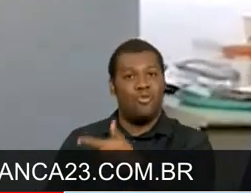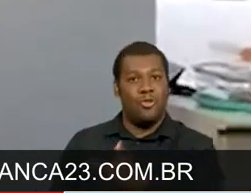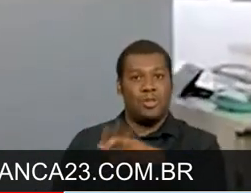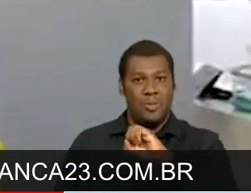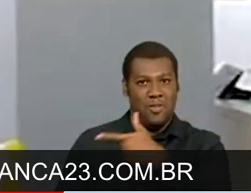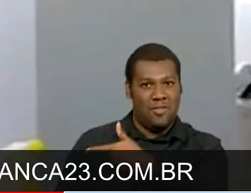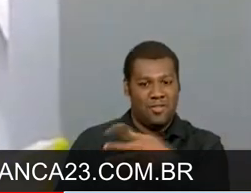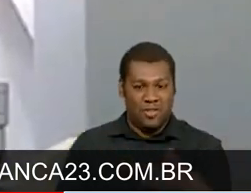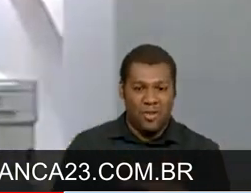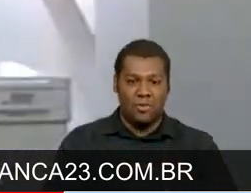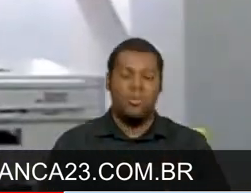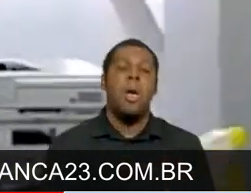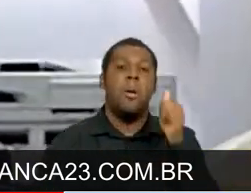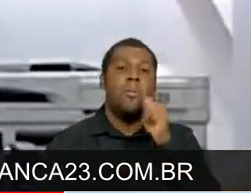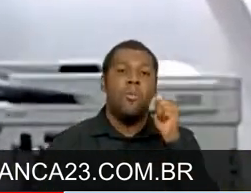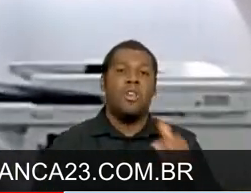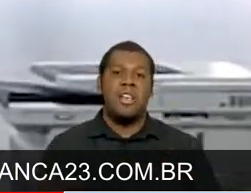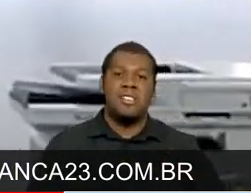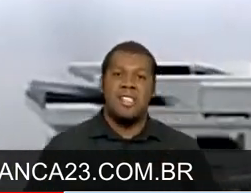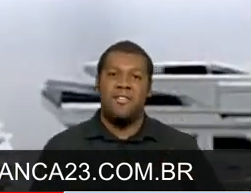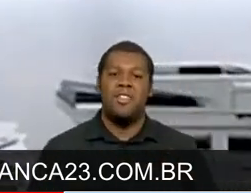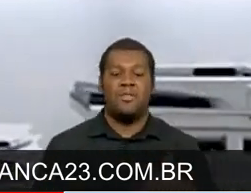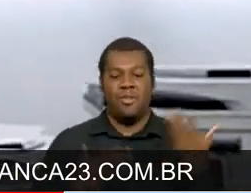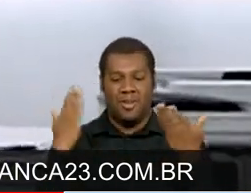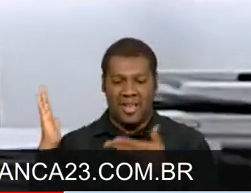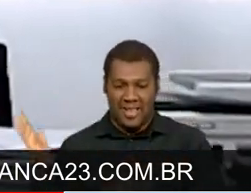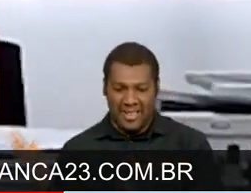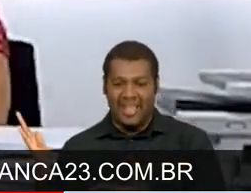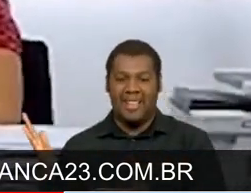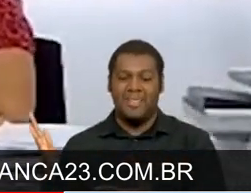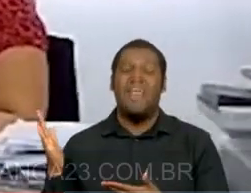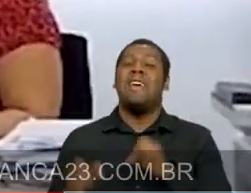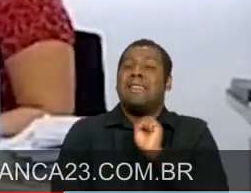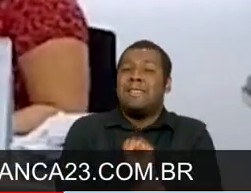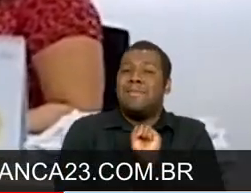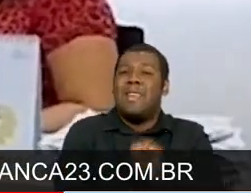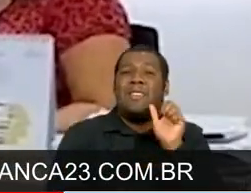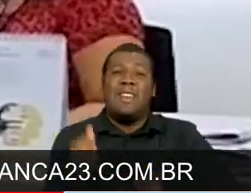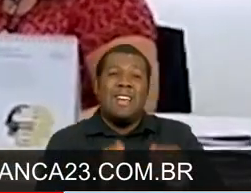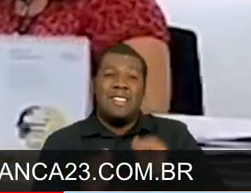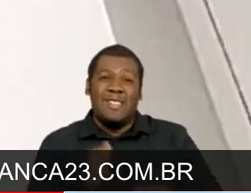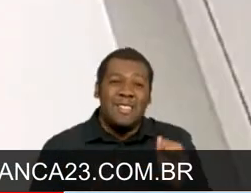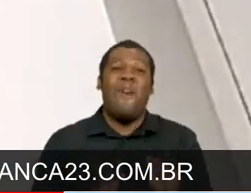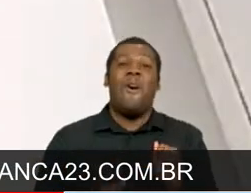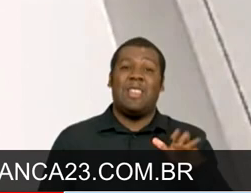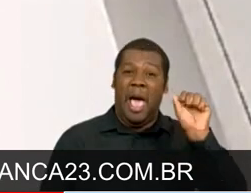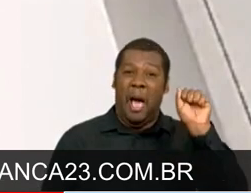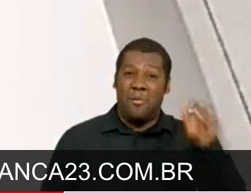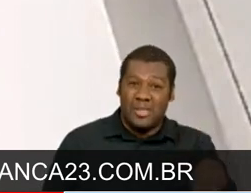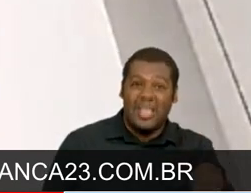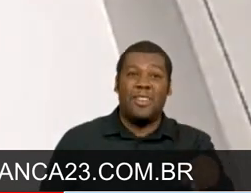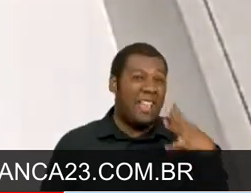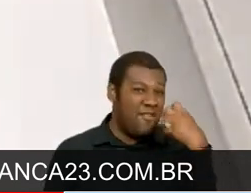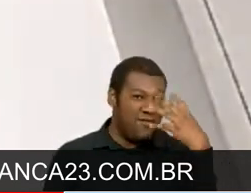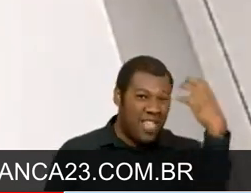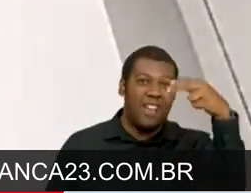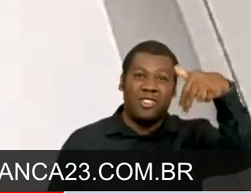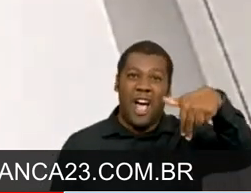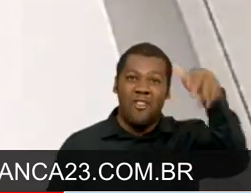funcionária pública Fernanda Lima não vê a hora de trocar o computador do trabalho pelas praias do Nordeste. Isso porque,